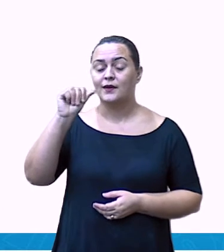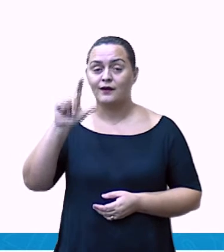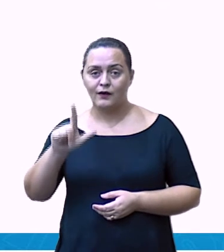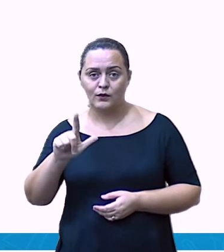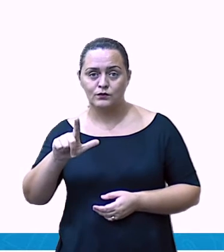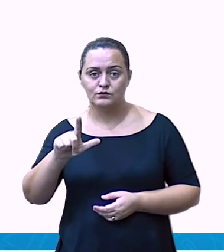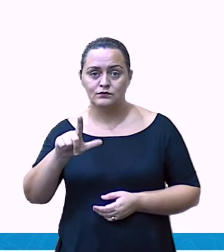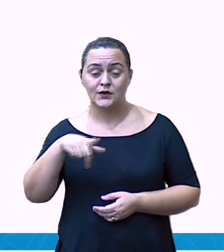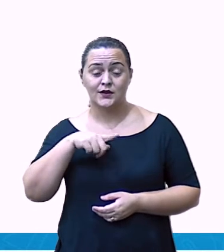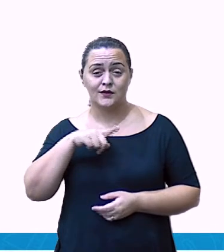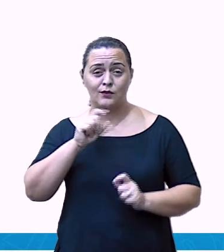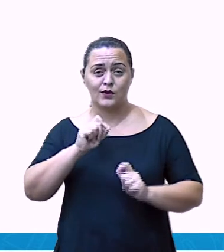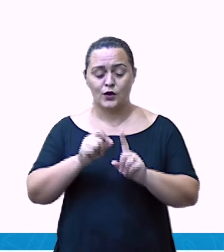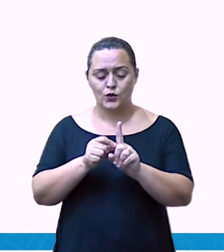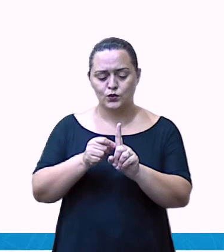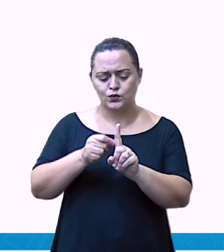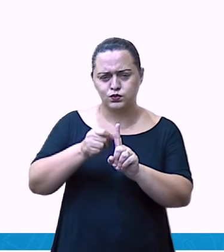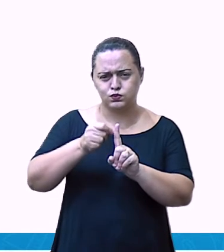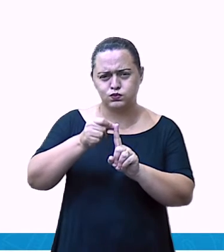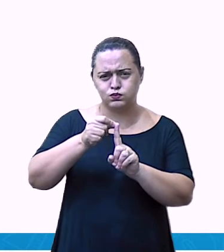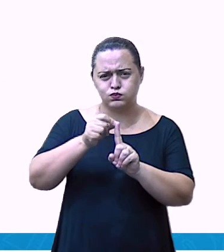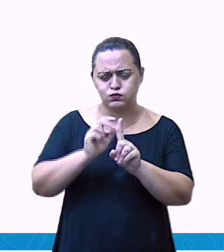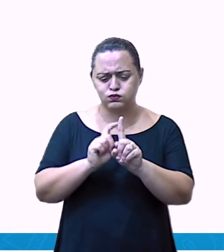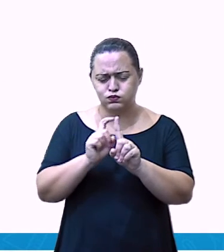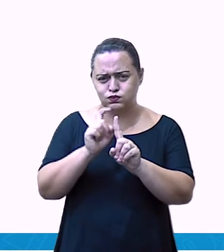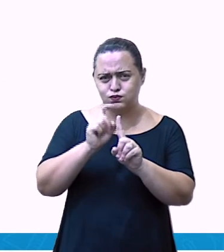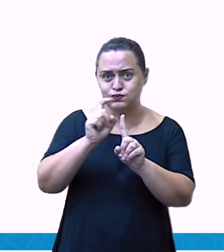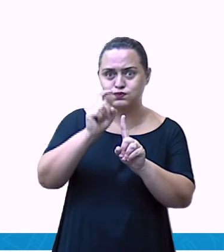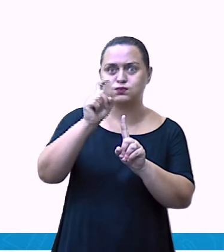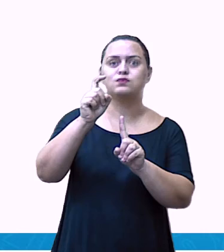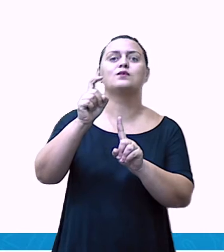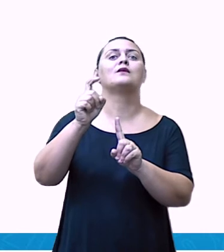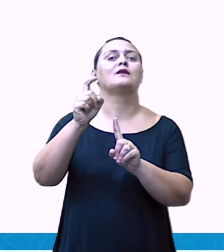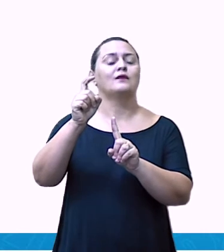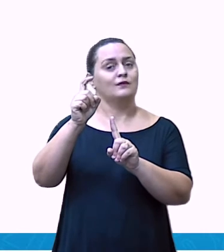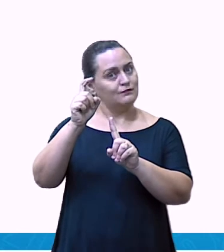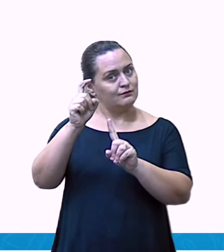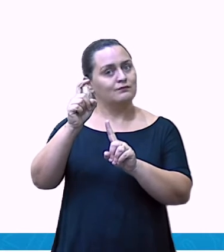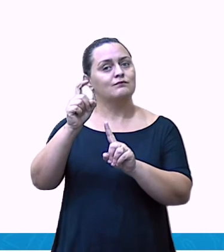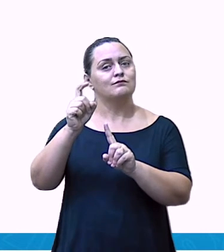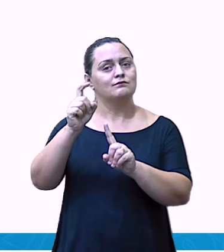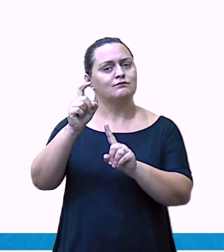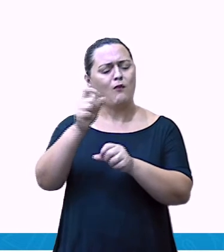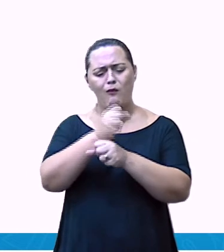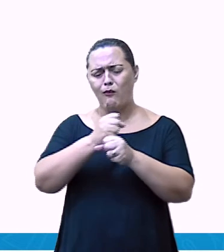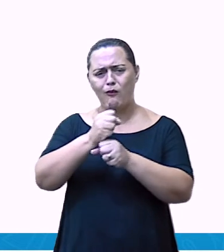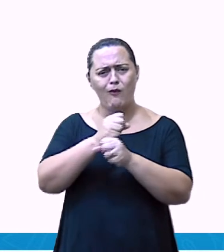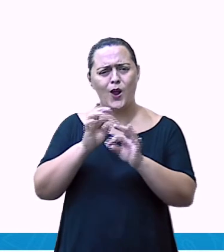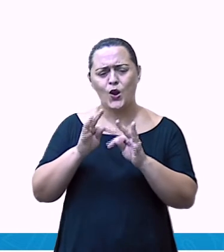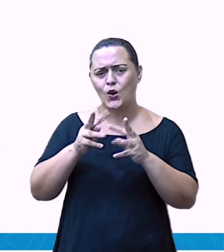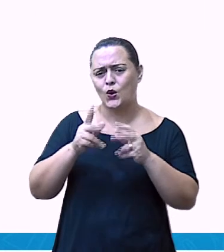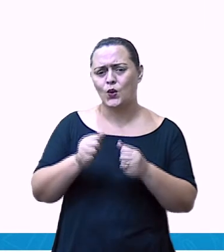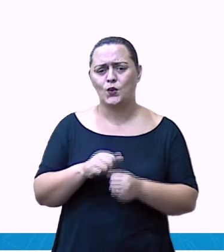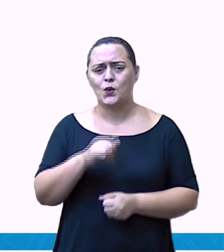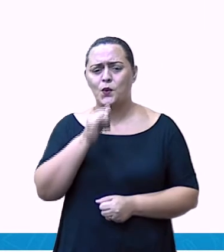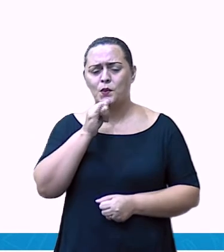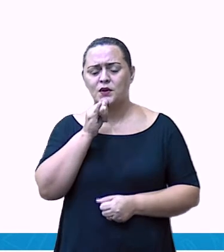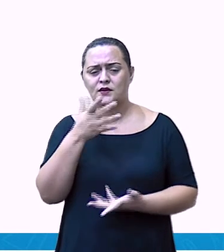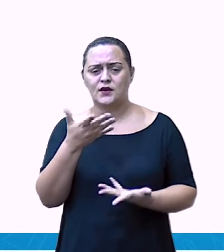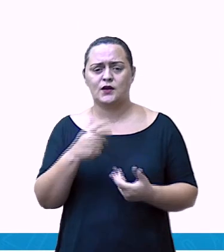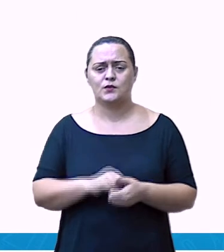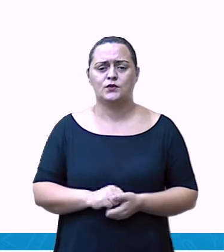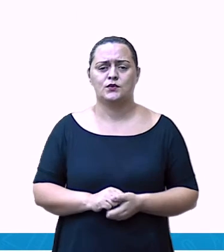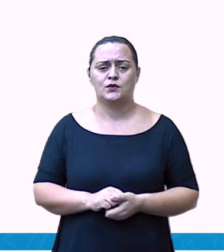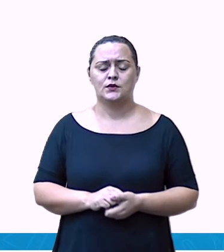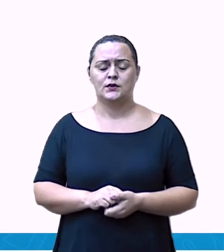todo, porém, as chuvas, olha, já de setembro começam as chuvas, mas